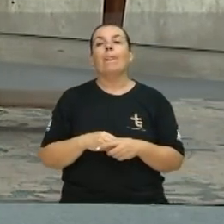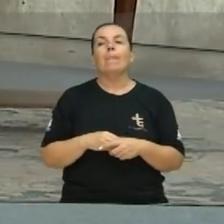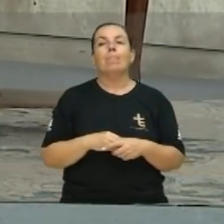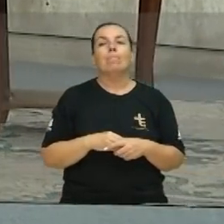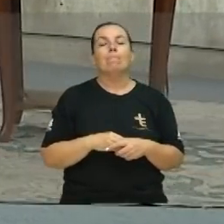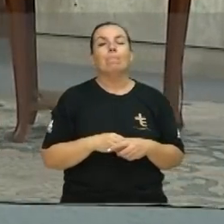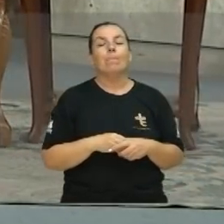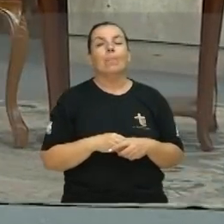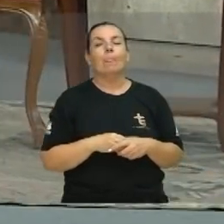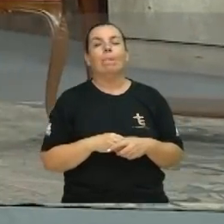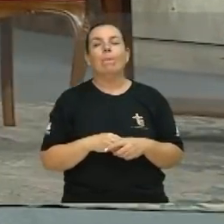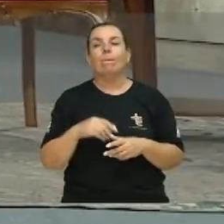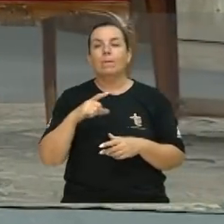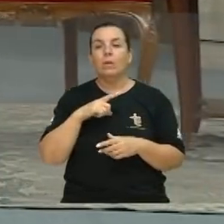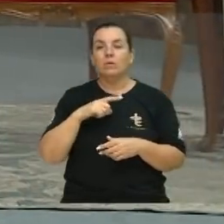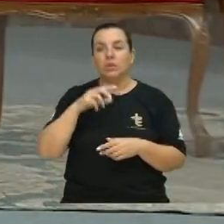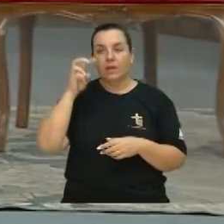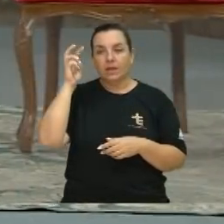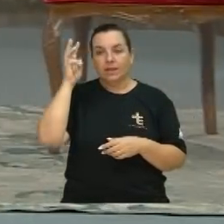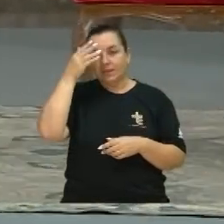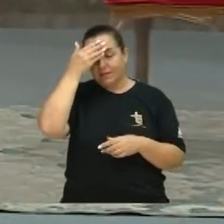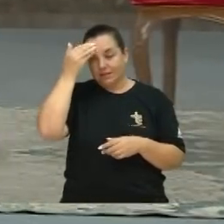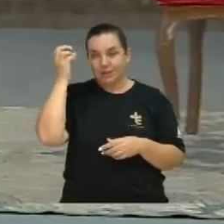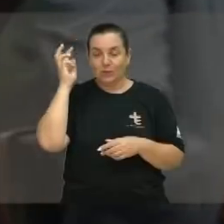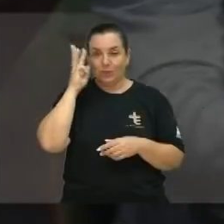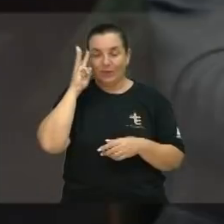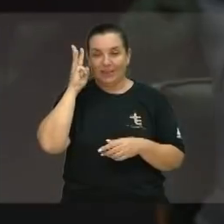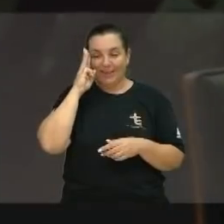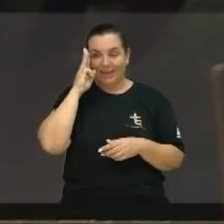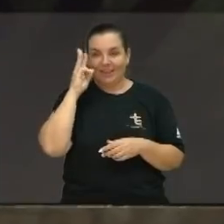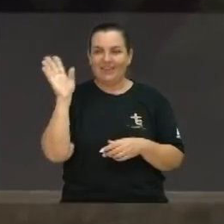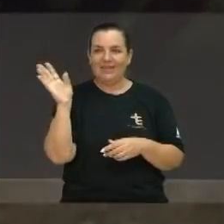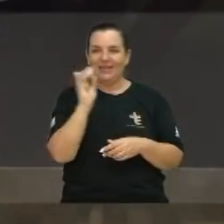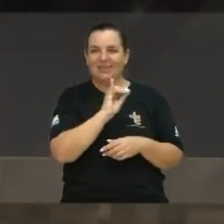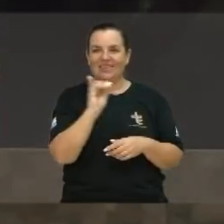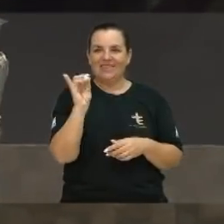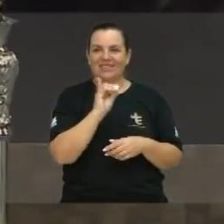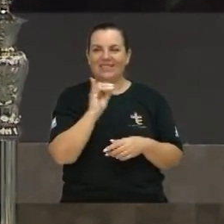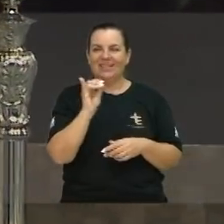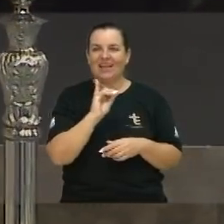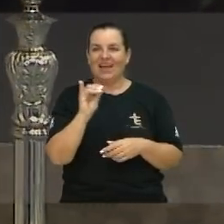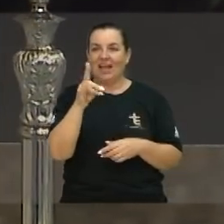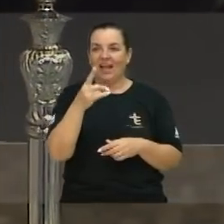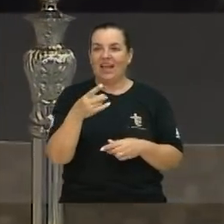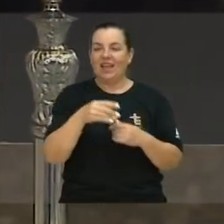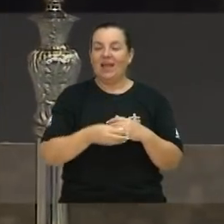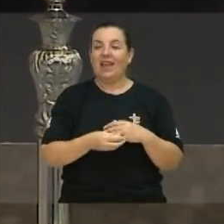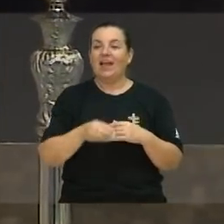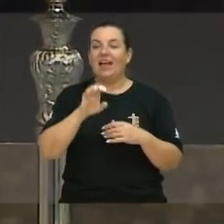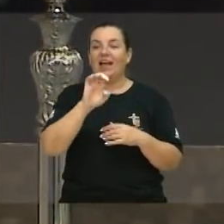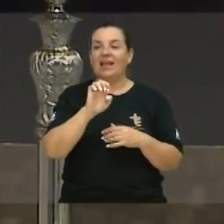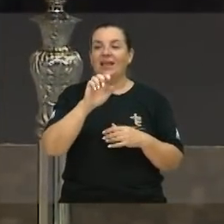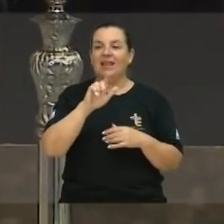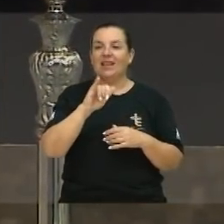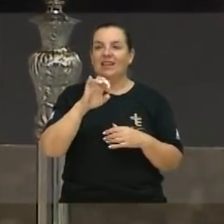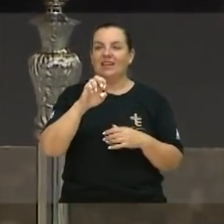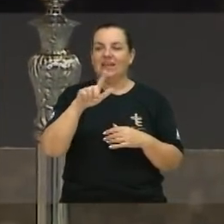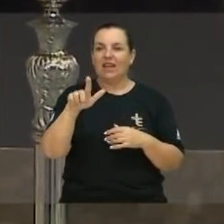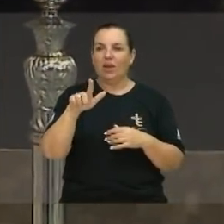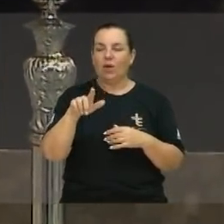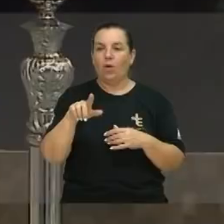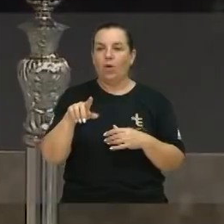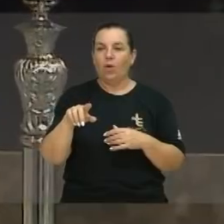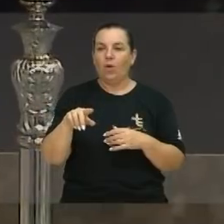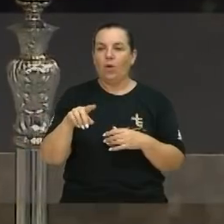eu tinha esquecido william de saudar o nosso meninão aqui eliel o